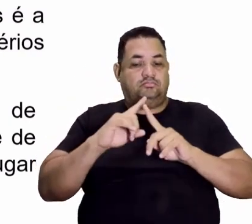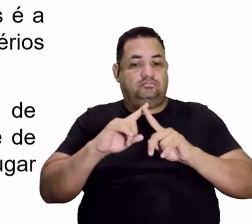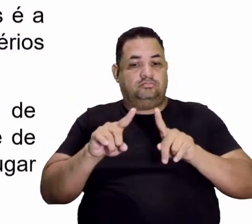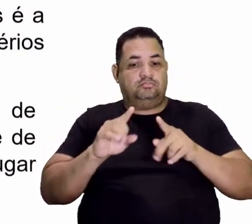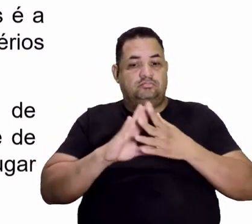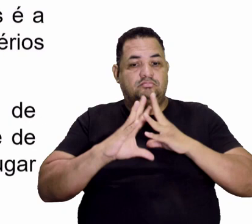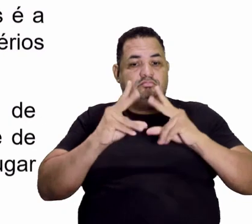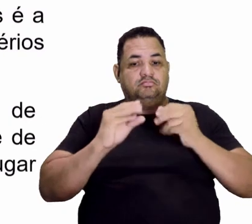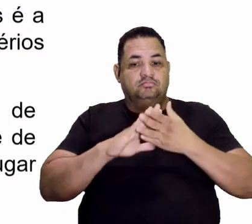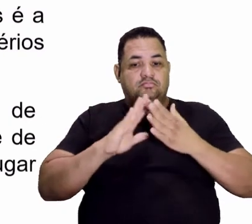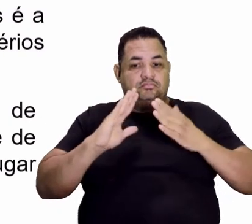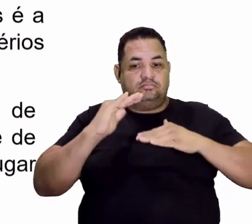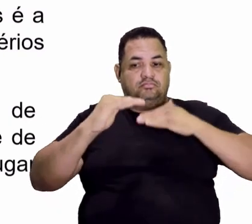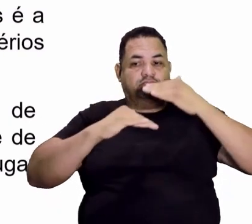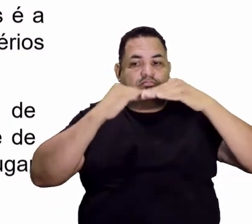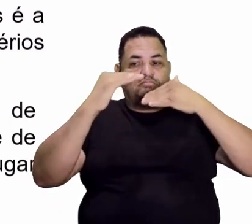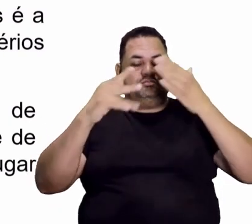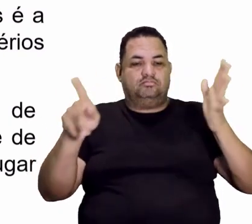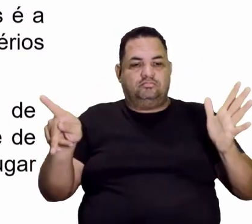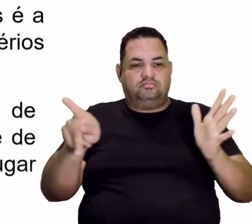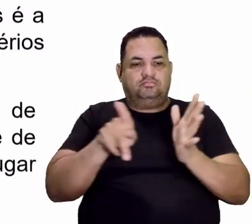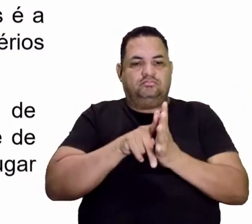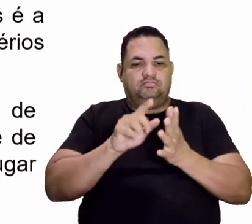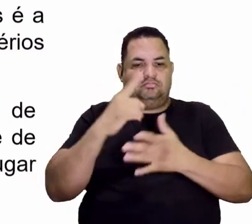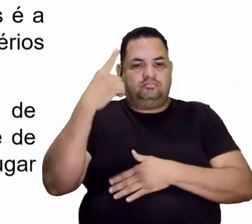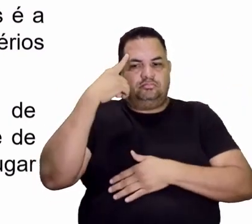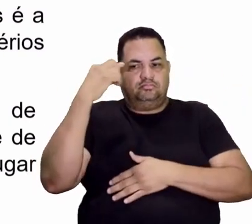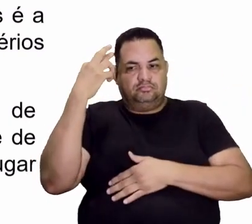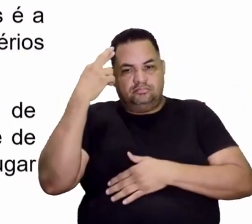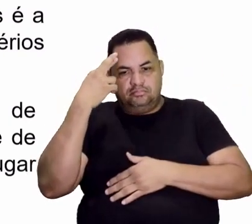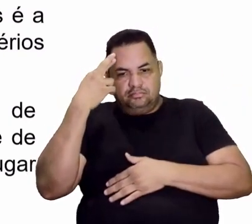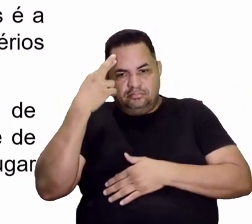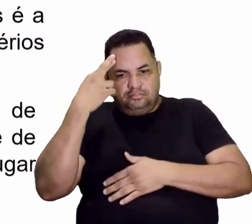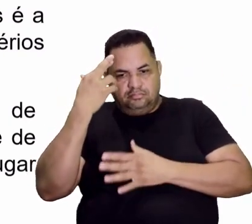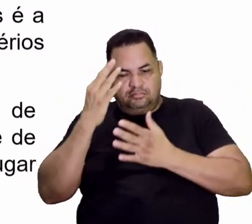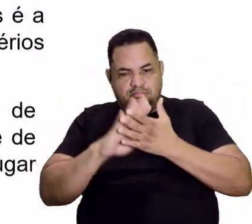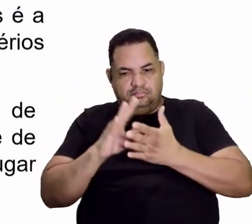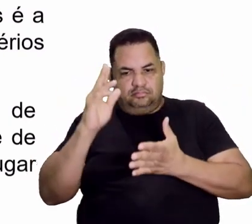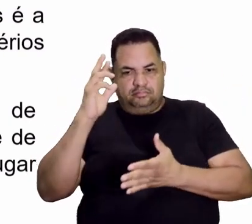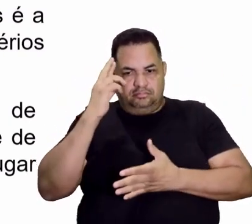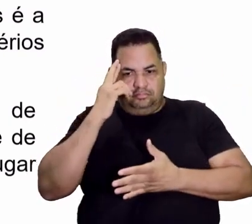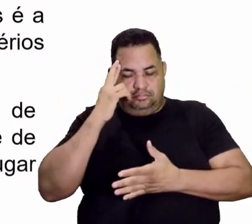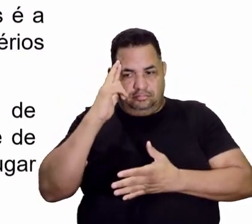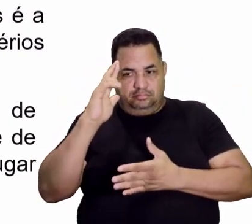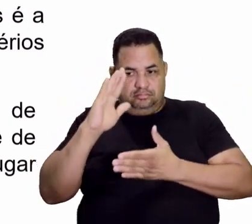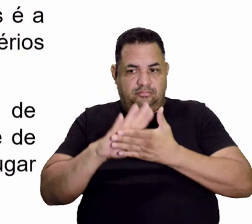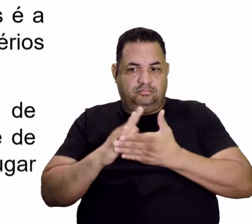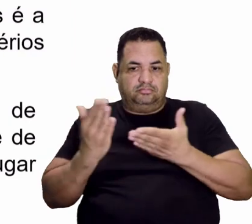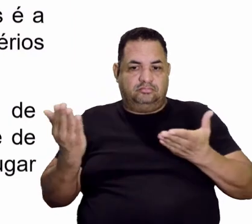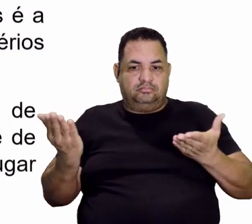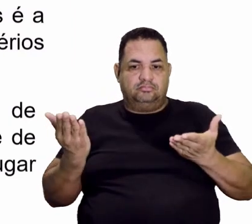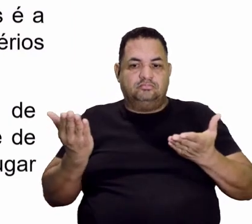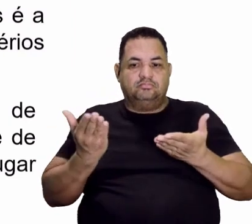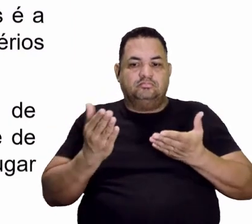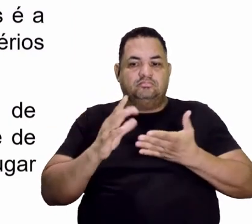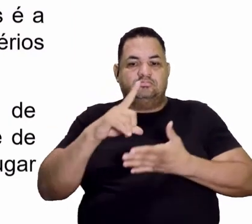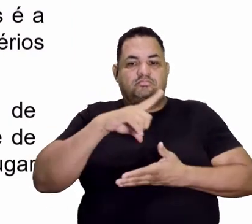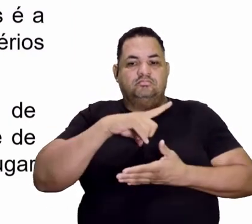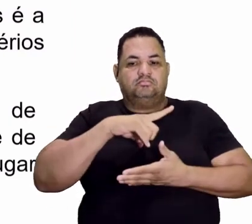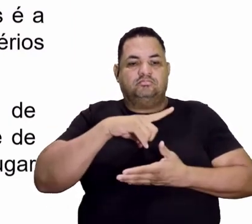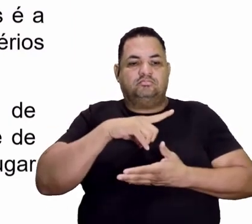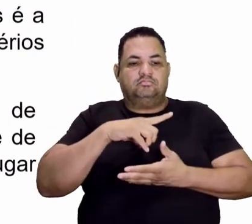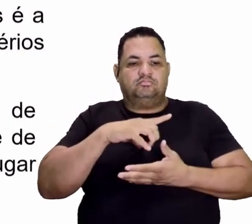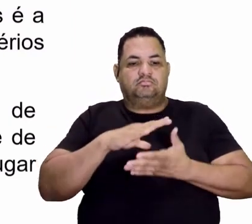Apesar de todos os impulsos autônomos de pensamentos racionais, a razão renascente